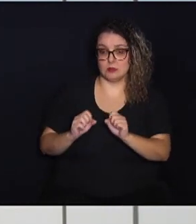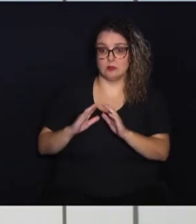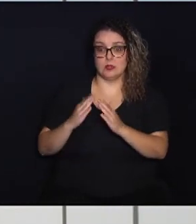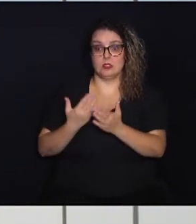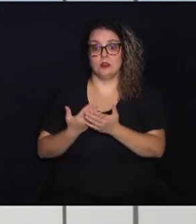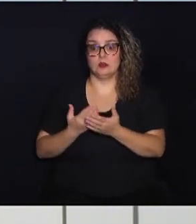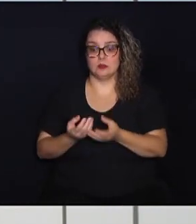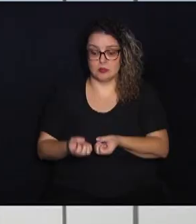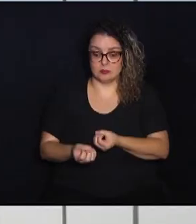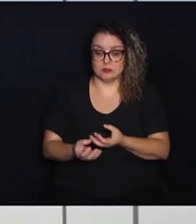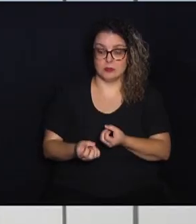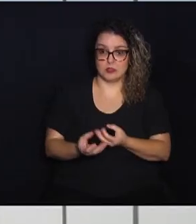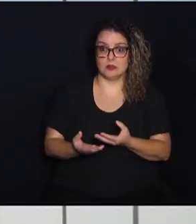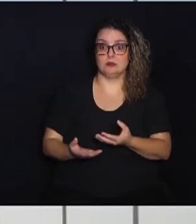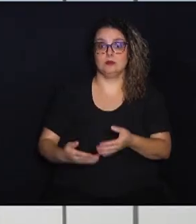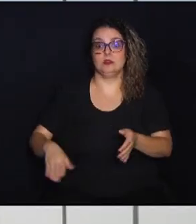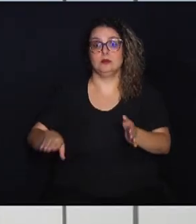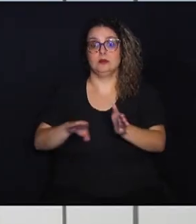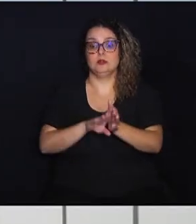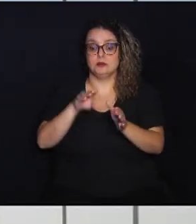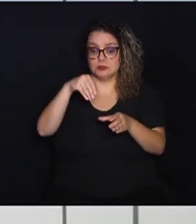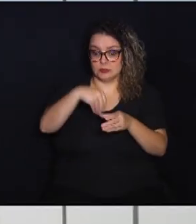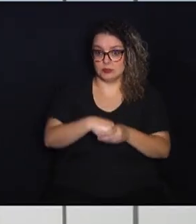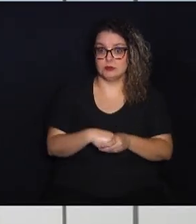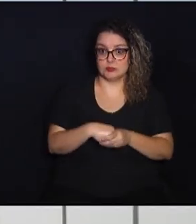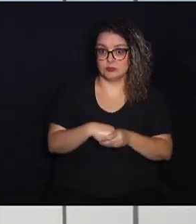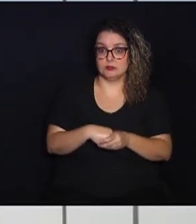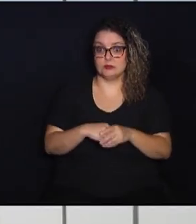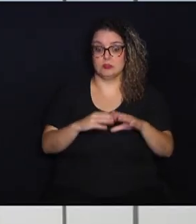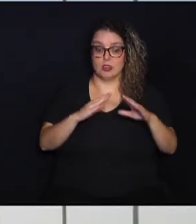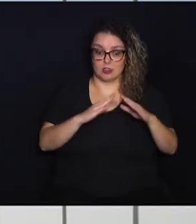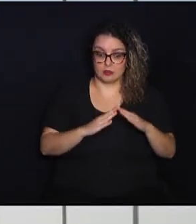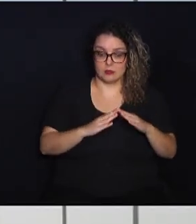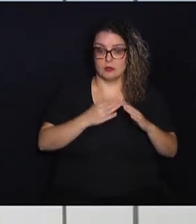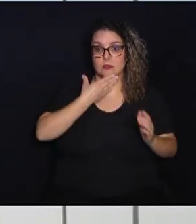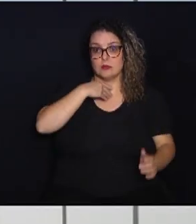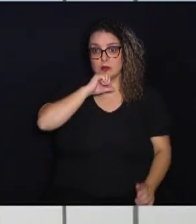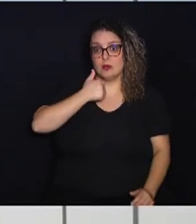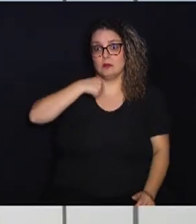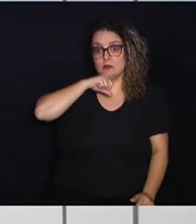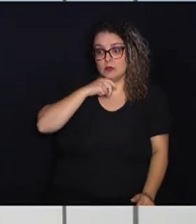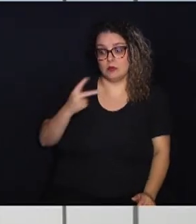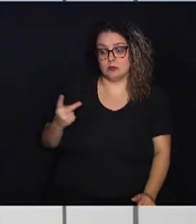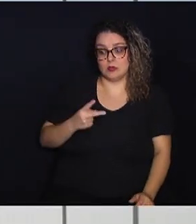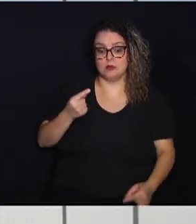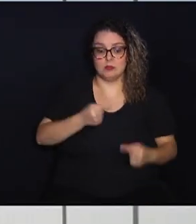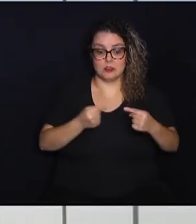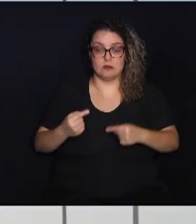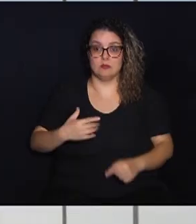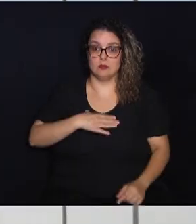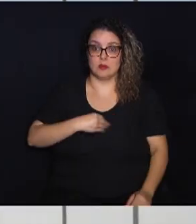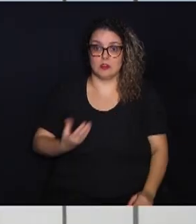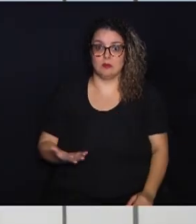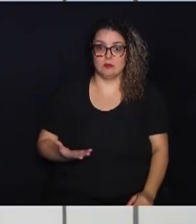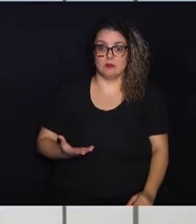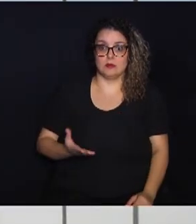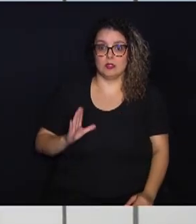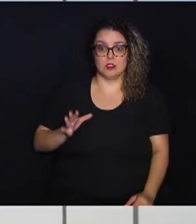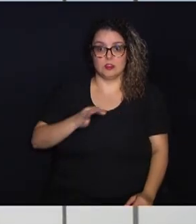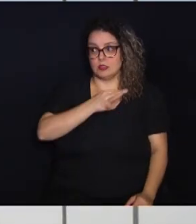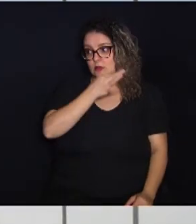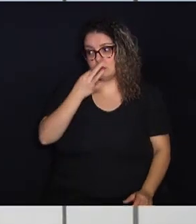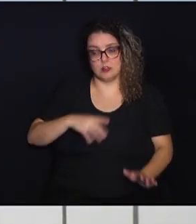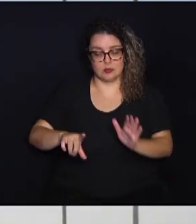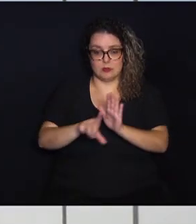passar isso, chegar dentro da casa, para o pai e para a mãe, debater isso com os seus filhos, já é uma ótima